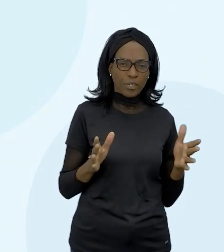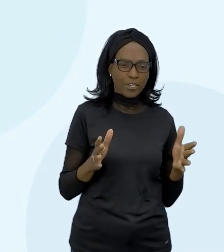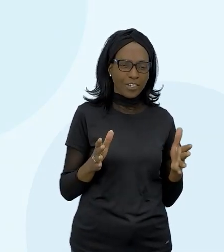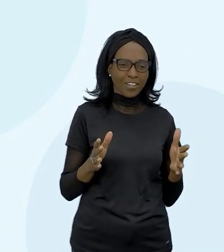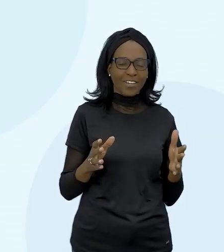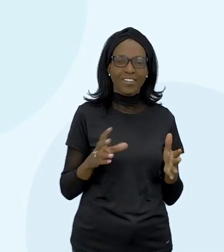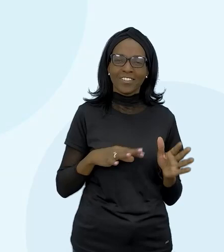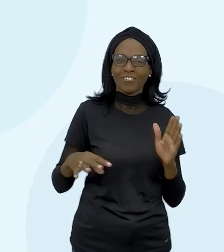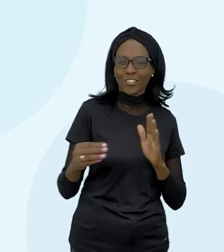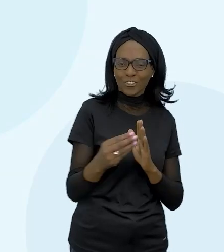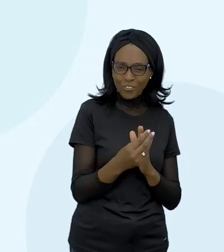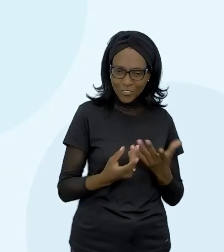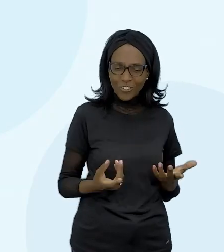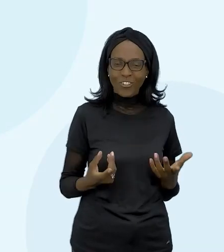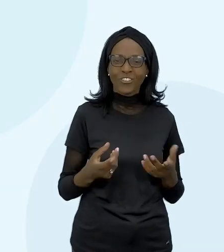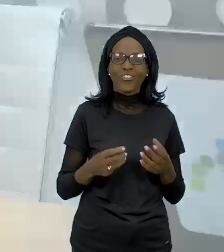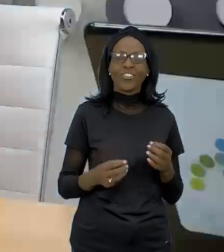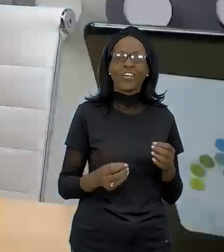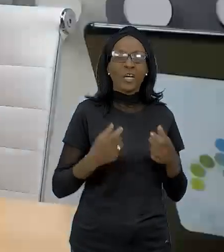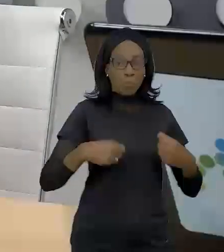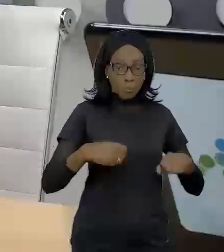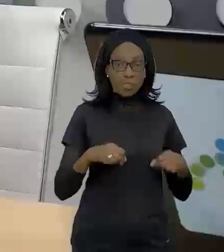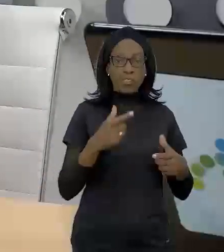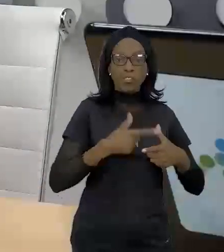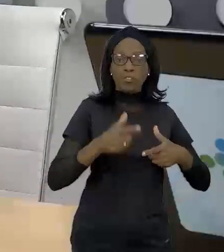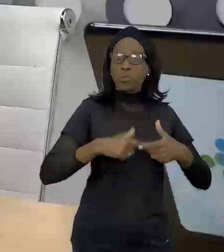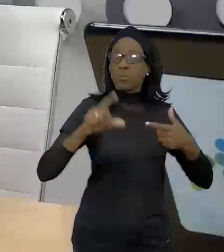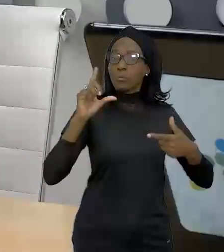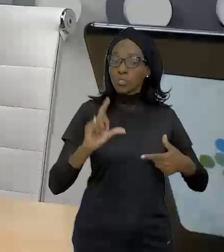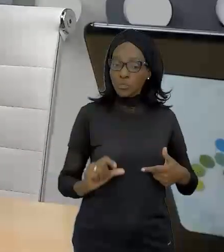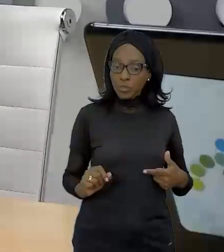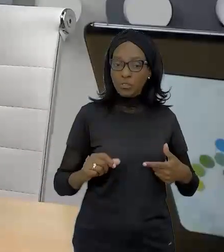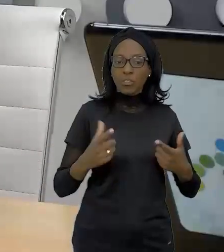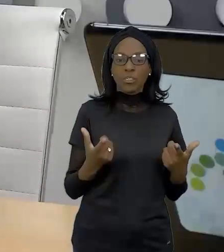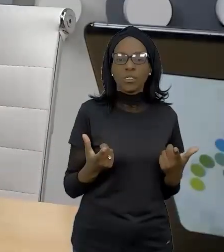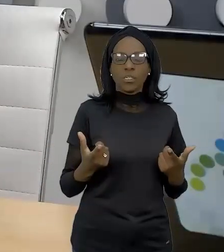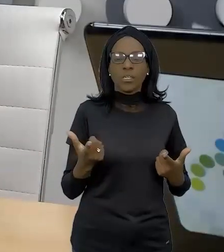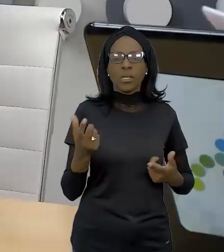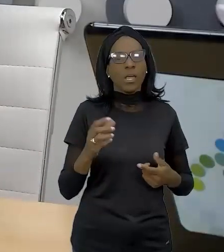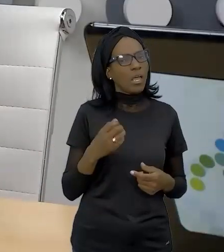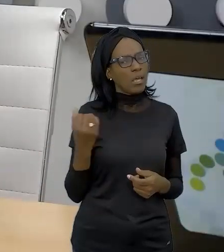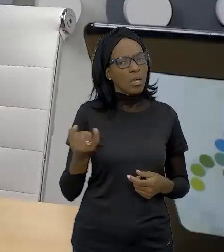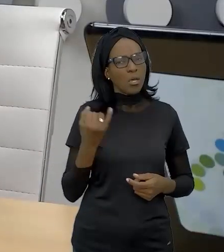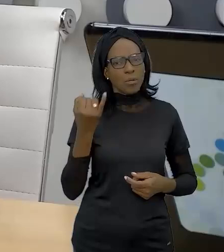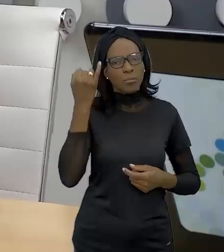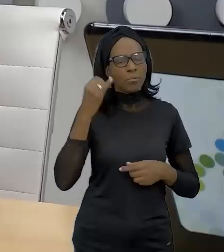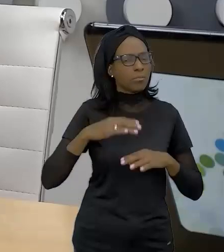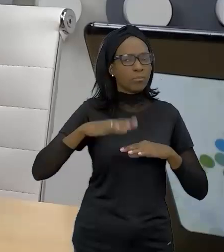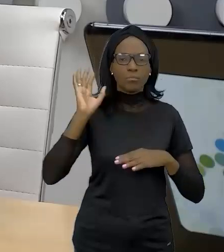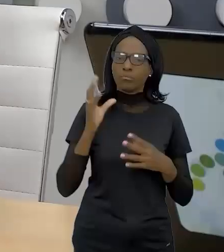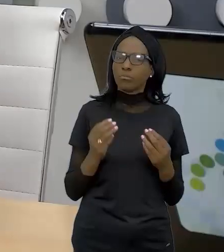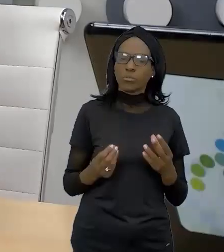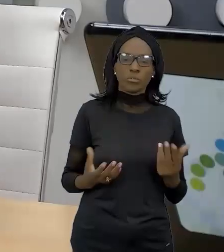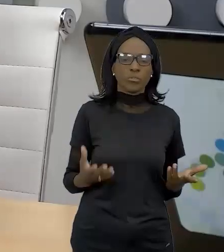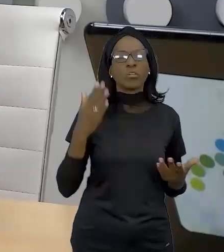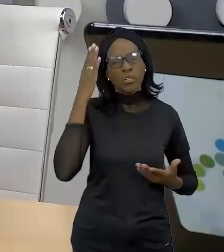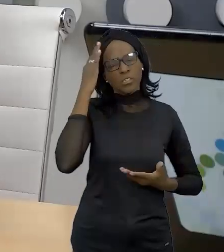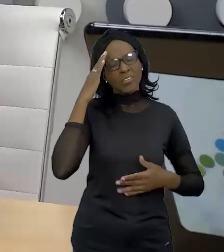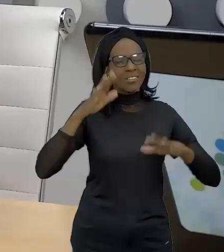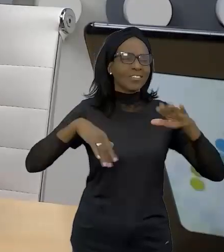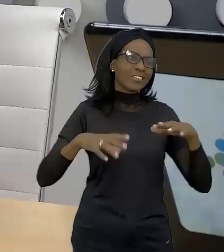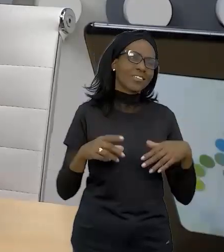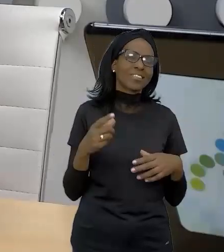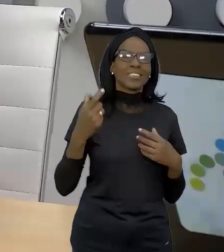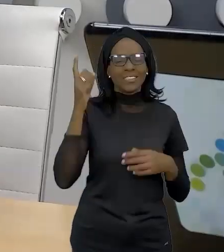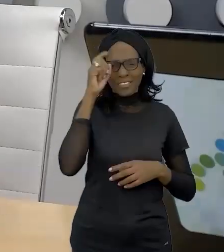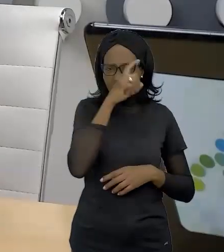como protagonista e ele tendo que resolver os problemas, para ele é muito mais interessante, né? Eu sei que dá às vezes um pouco mais